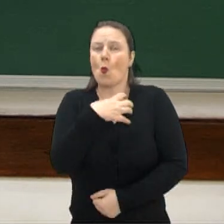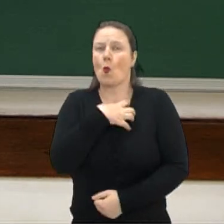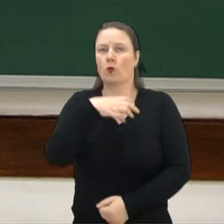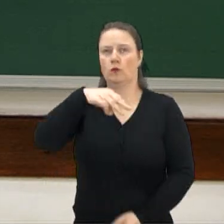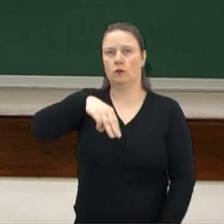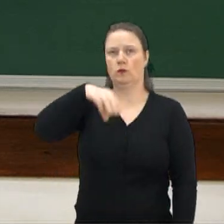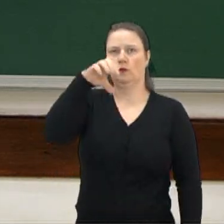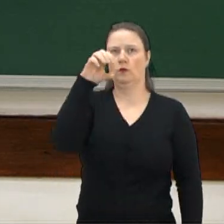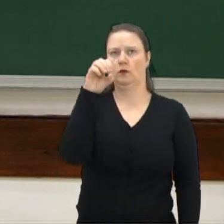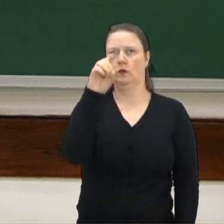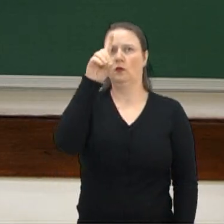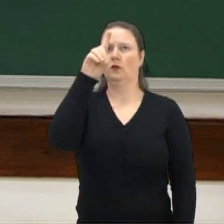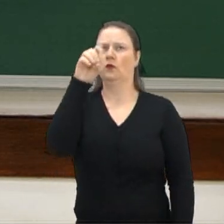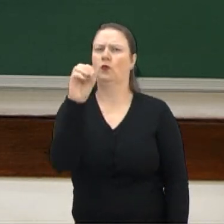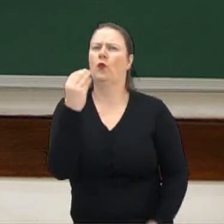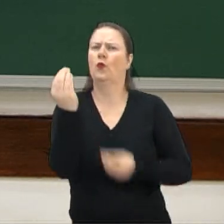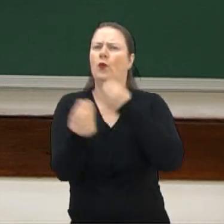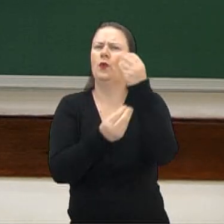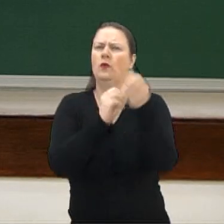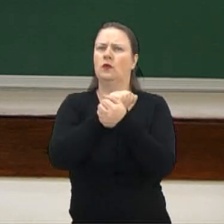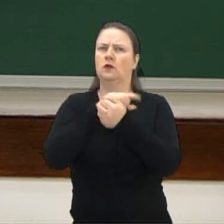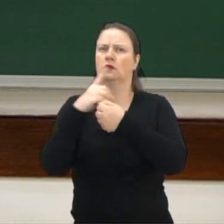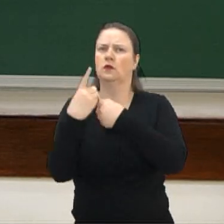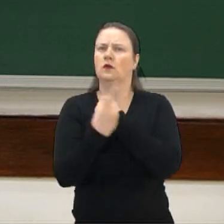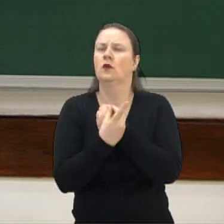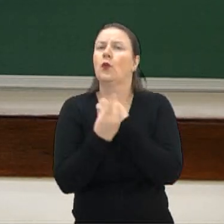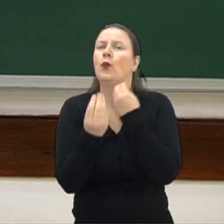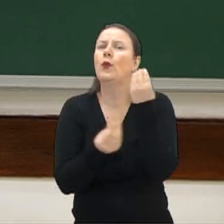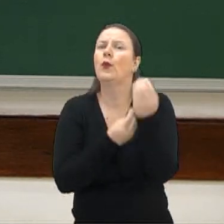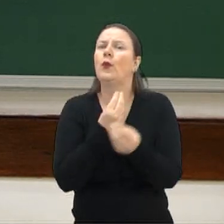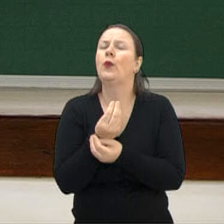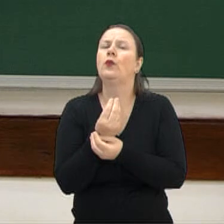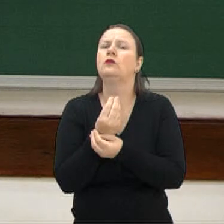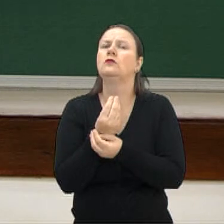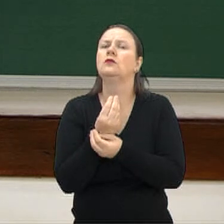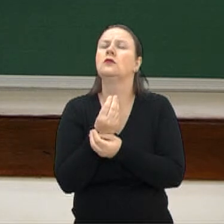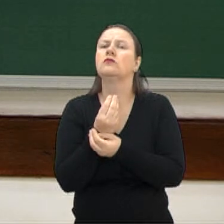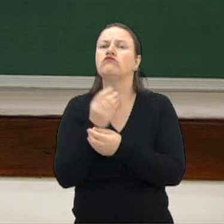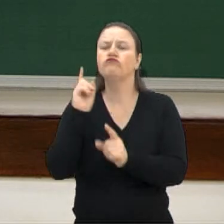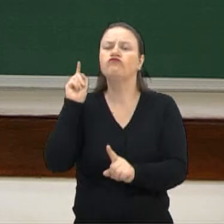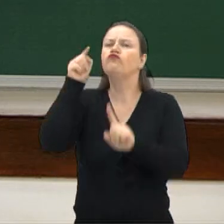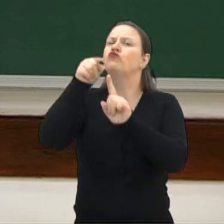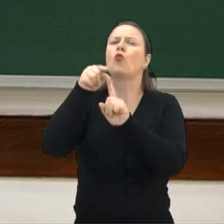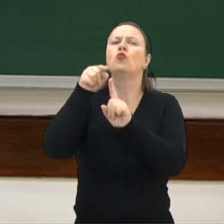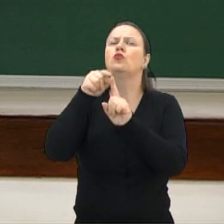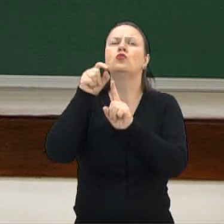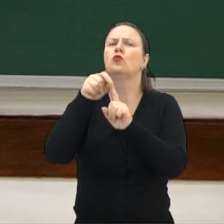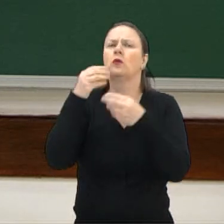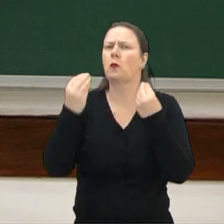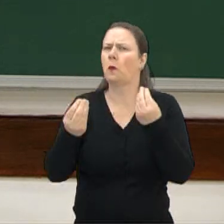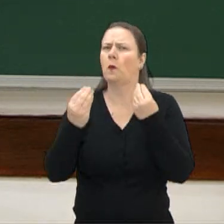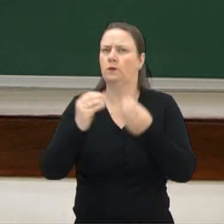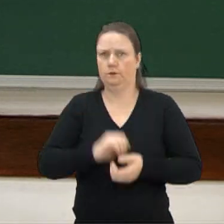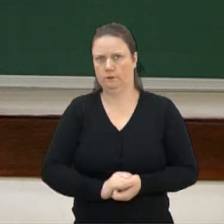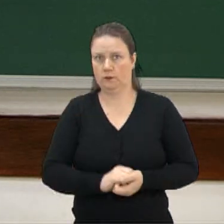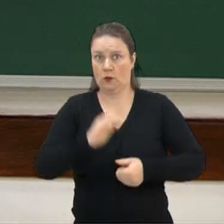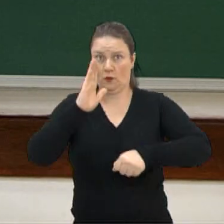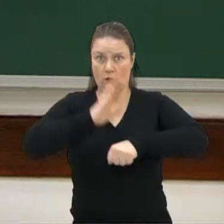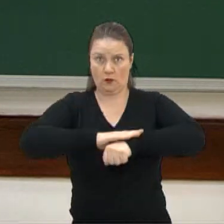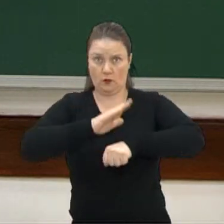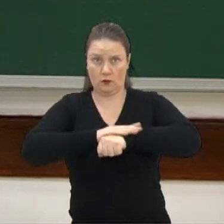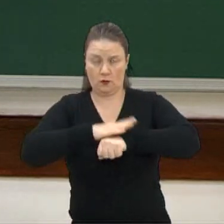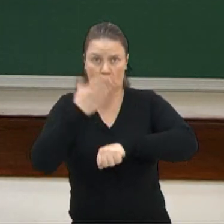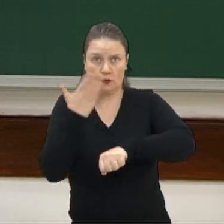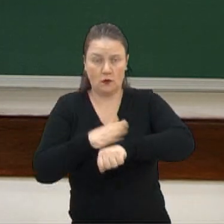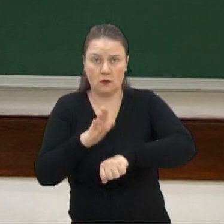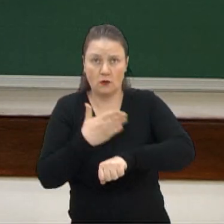para vocês como que esse advérbio de modo normalmente terminava, qual era a finalização desse advérbio de modo. Vou dar um tempinho para